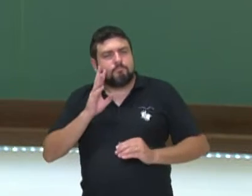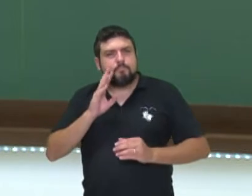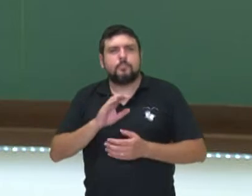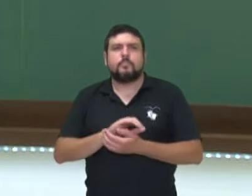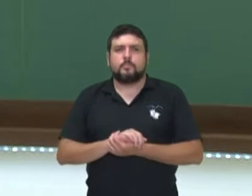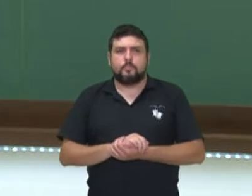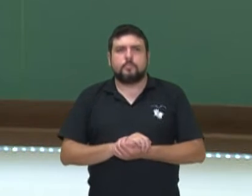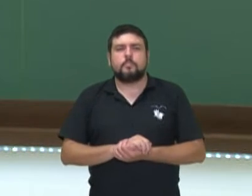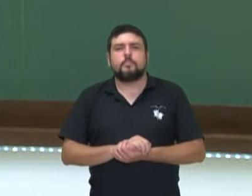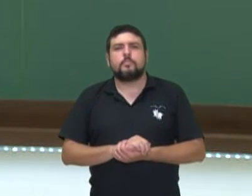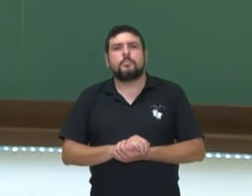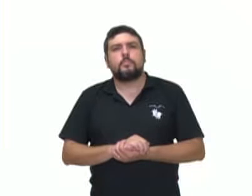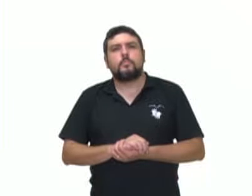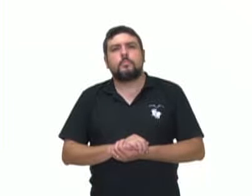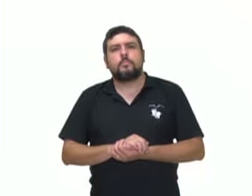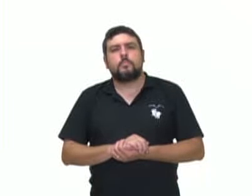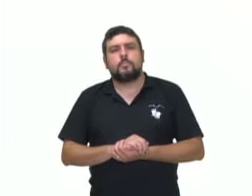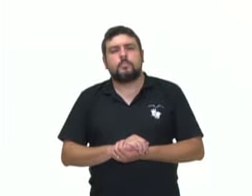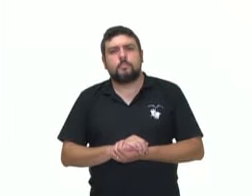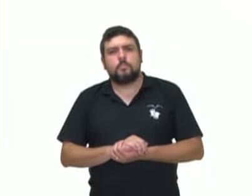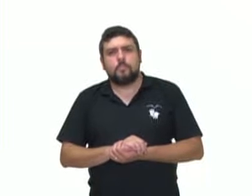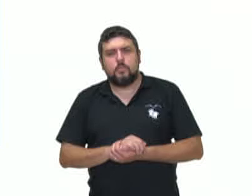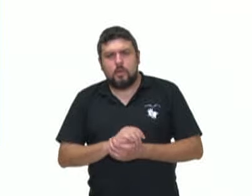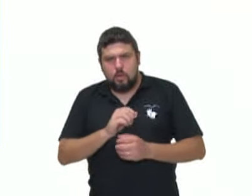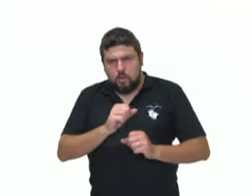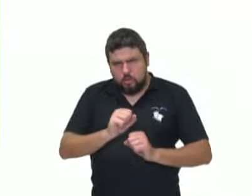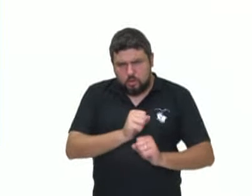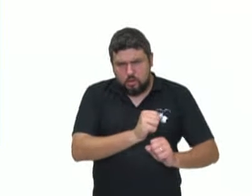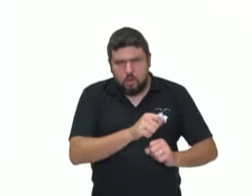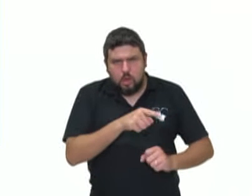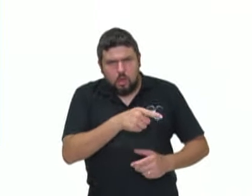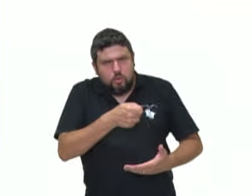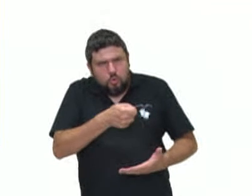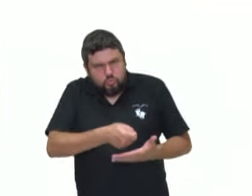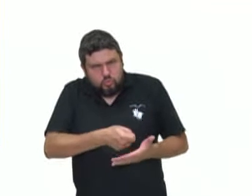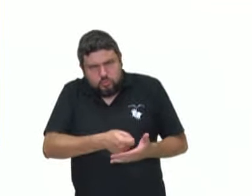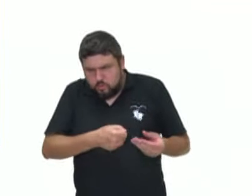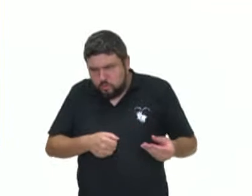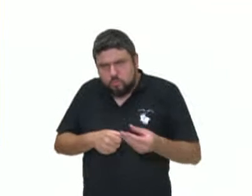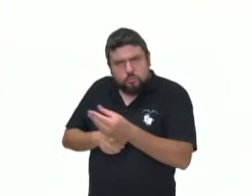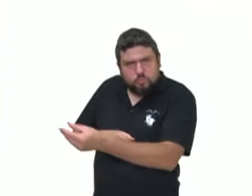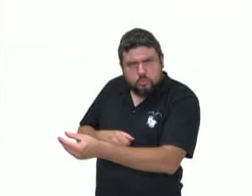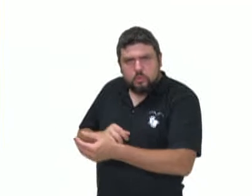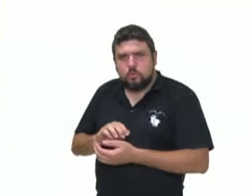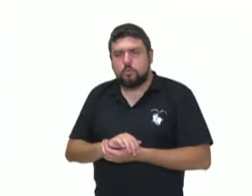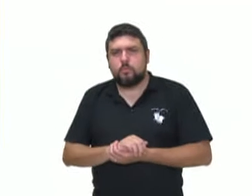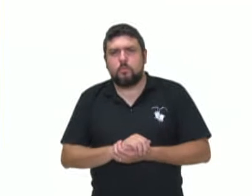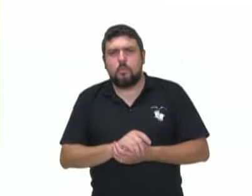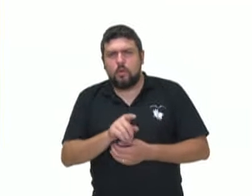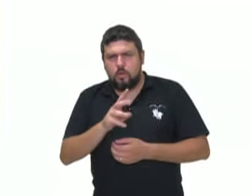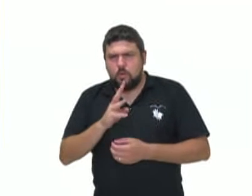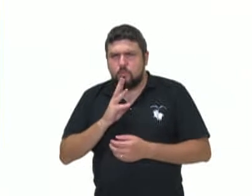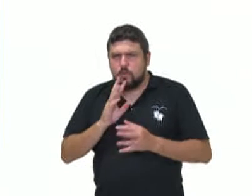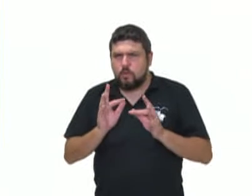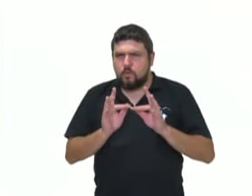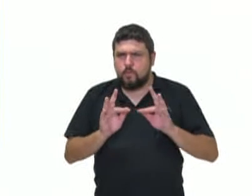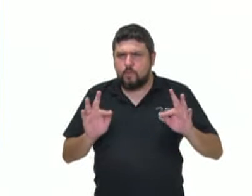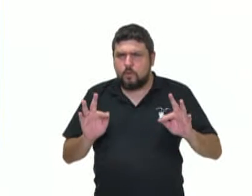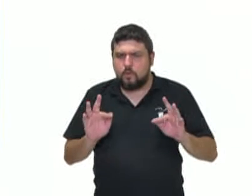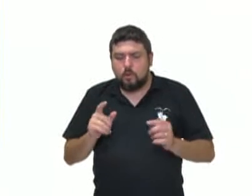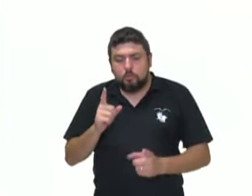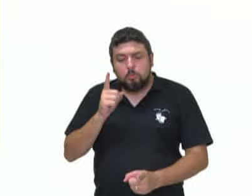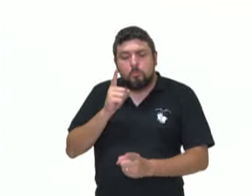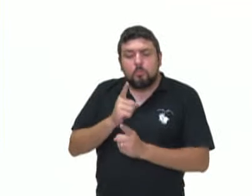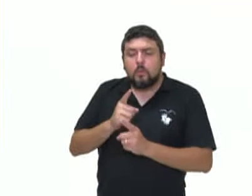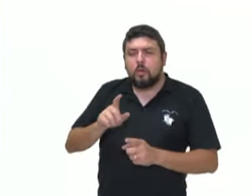pensar aí algumas questões. O Gari era obrigado a fazer isso? Você já ouviu a frase achado não é